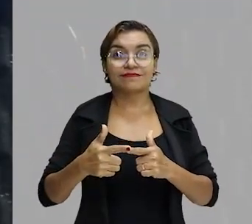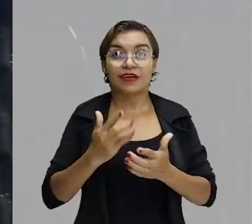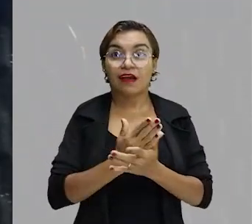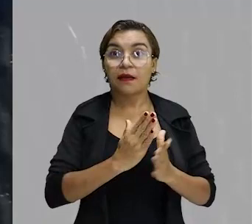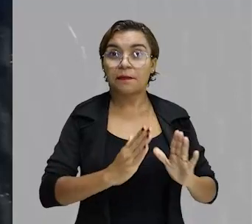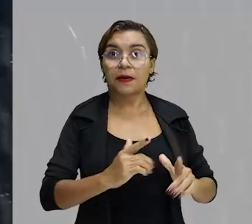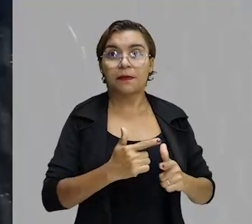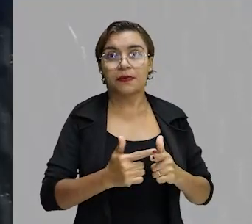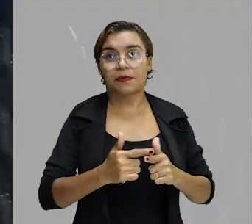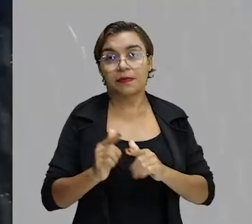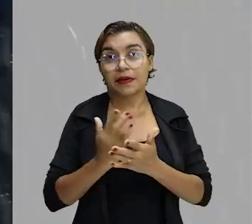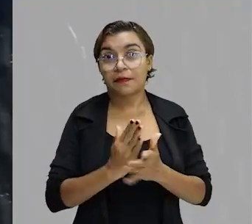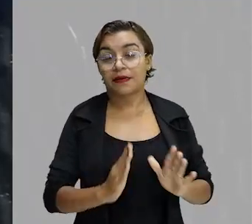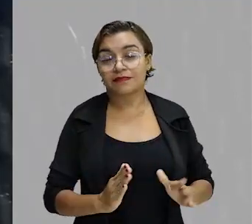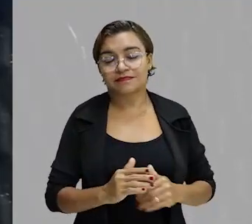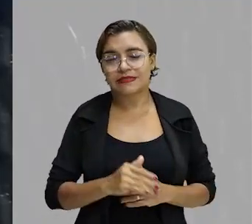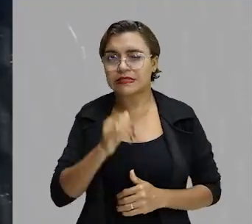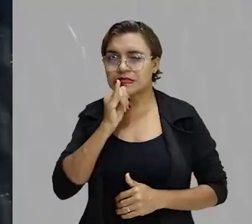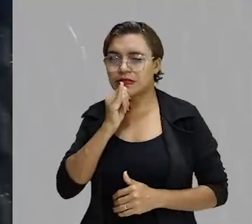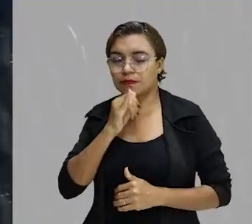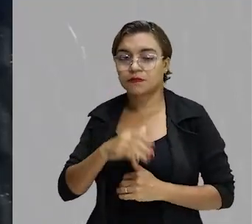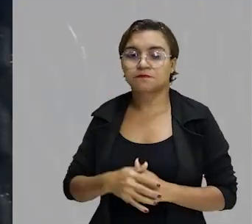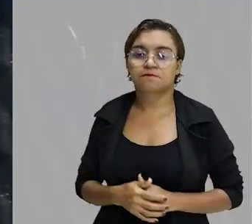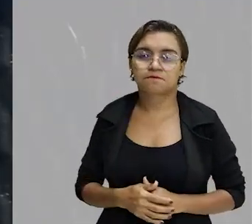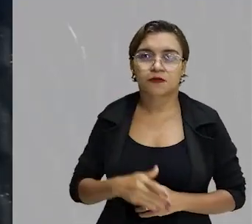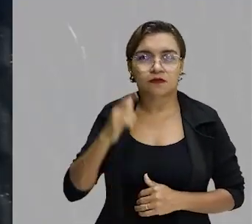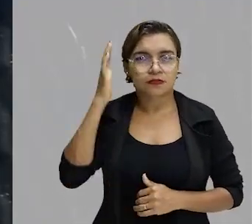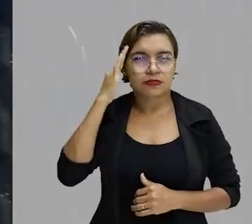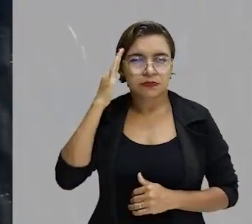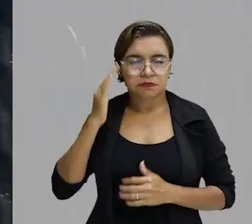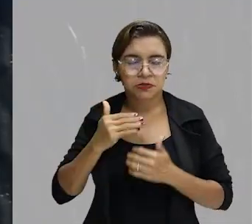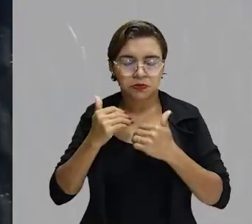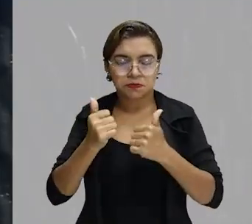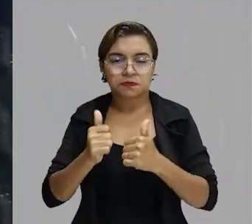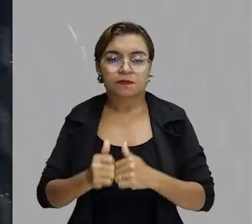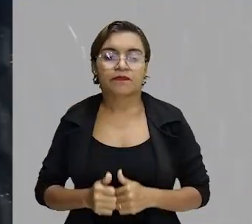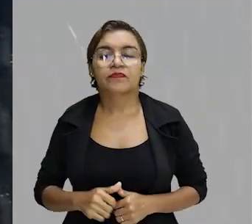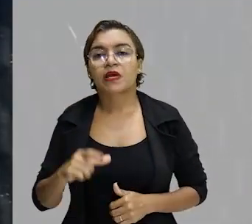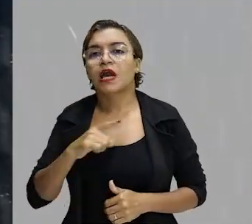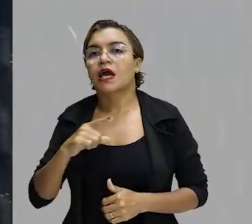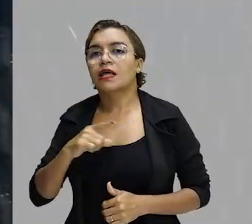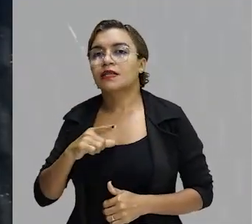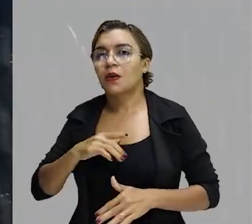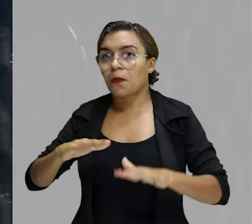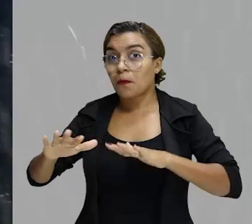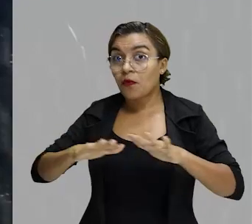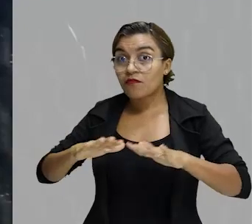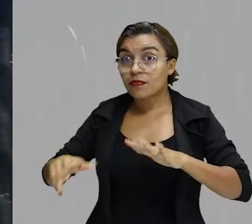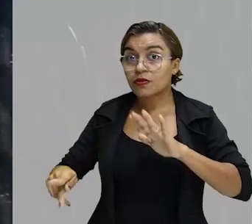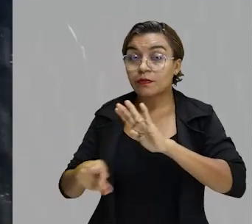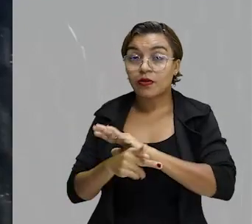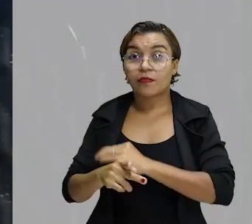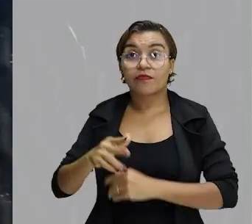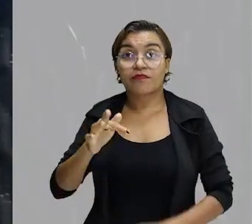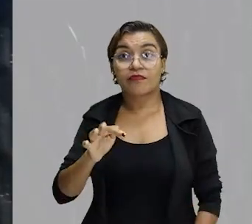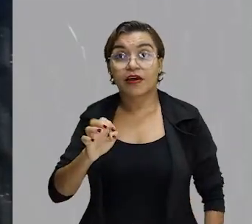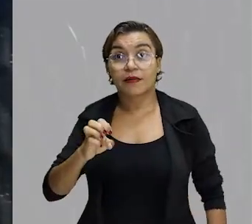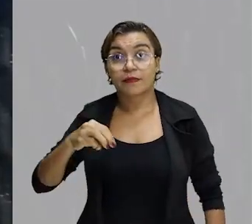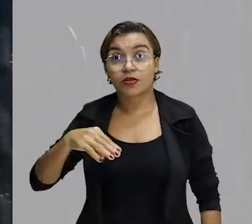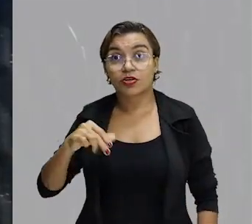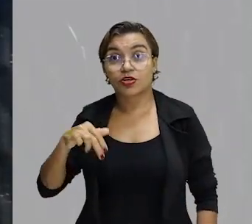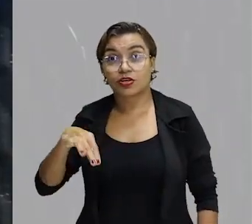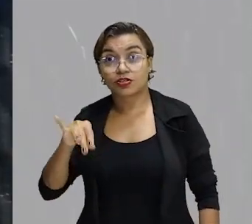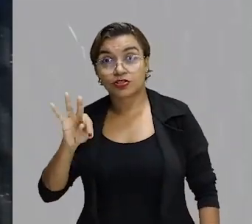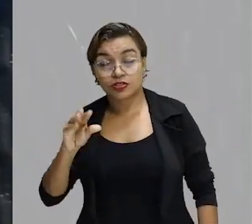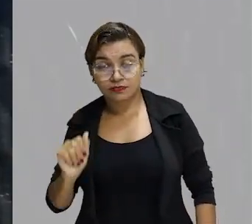essa contradição. Vou te dar um exemplo, para você poder entender melhor. Existe um movimento feminista, ok? O movimento feminista,